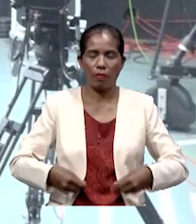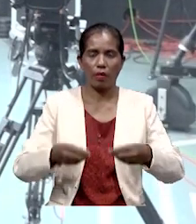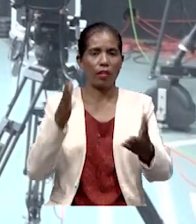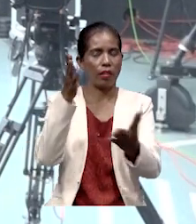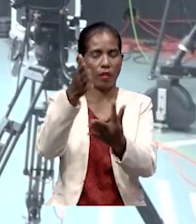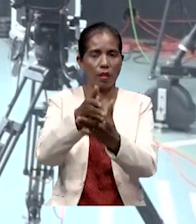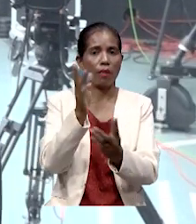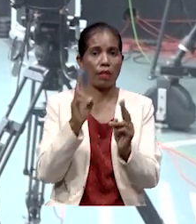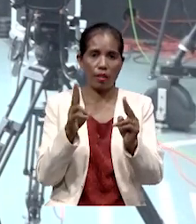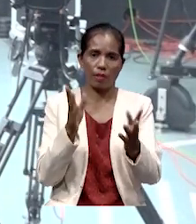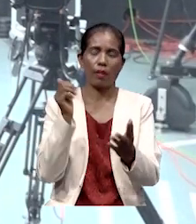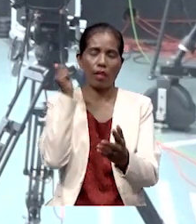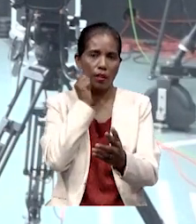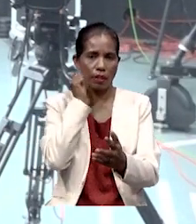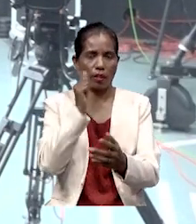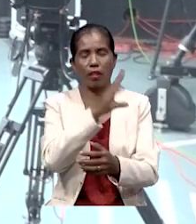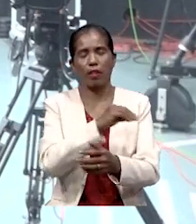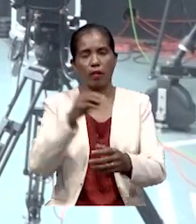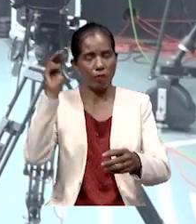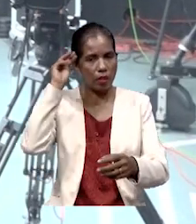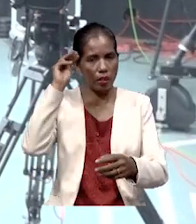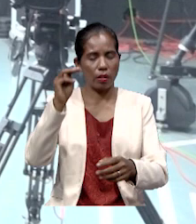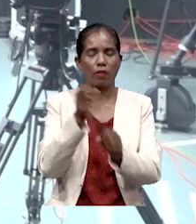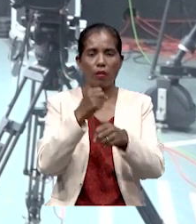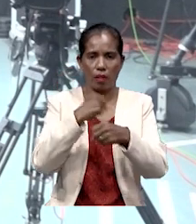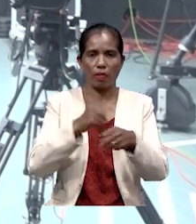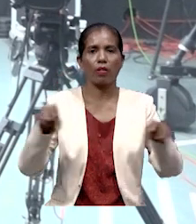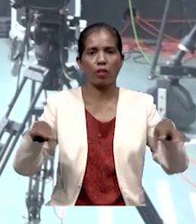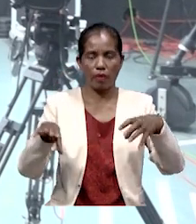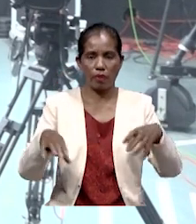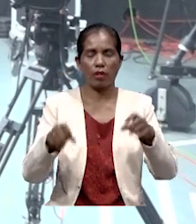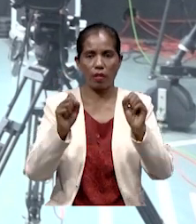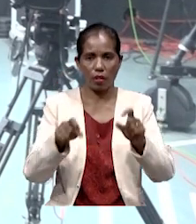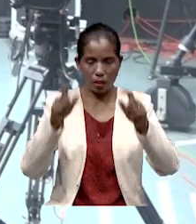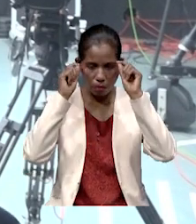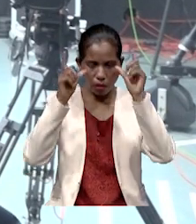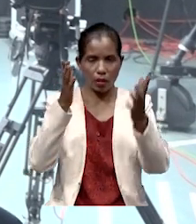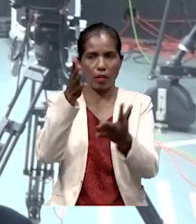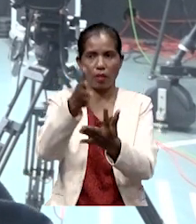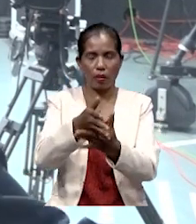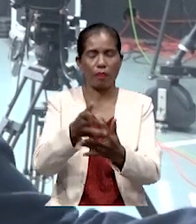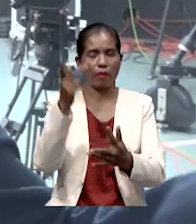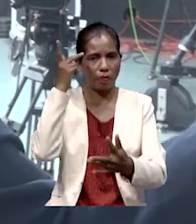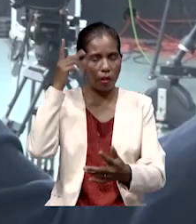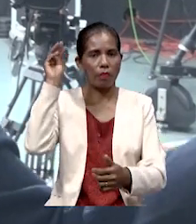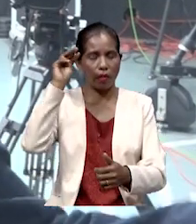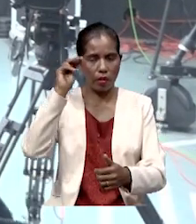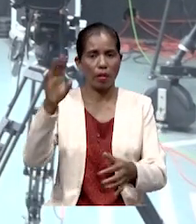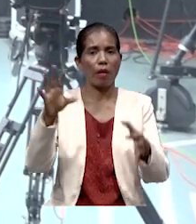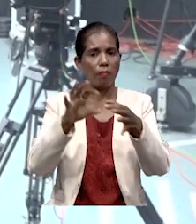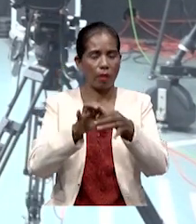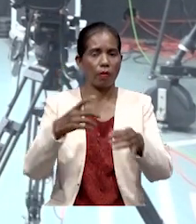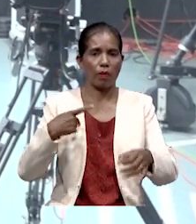lá a ASEAN. Ministro atual, mas há serviço ato Timor-Leste da ASEAN, se o primeiro-ministro, membros do